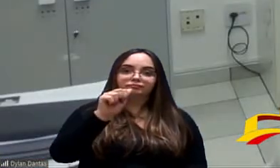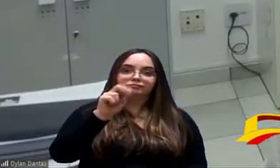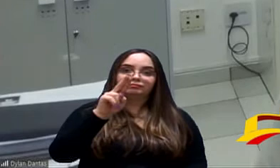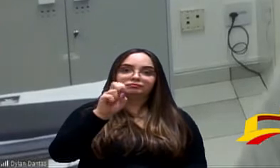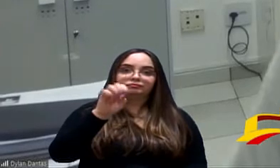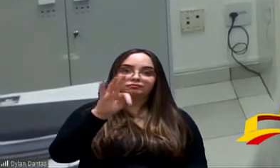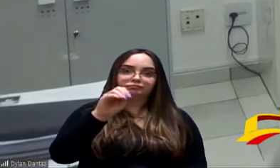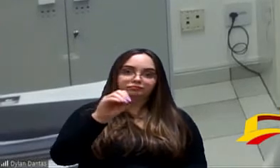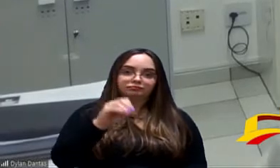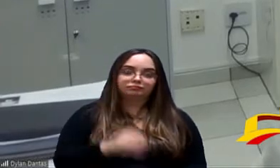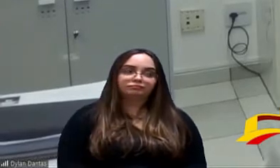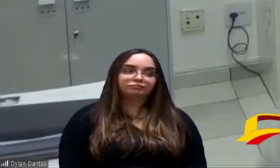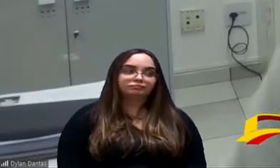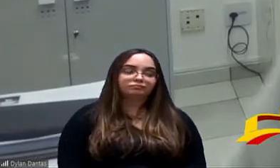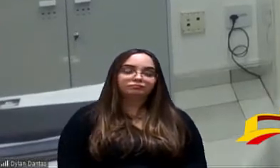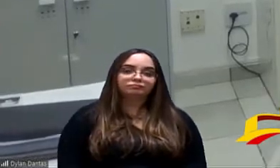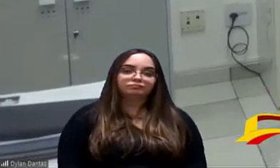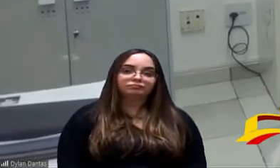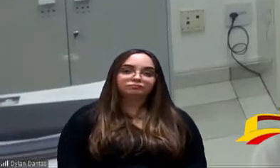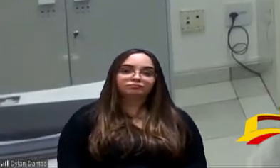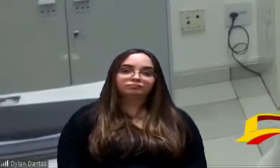Fausto.